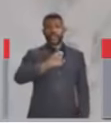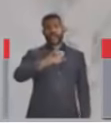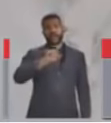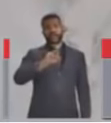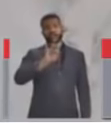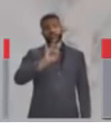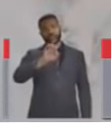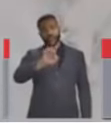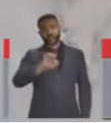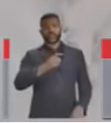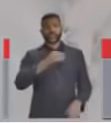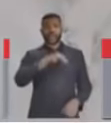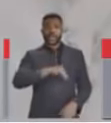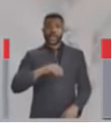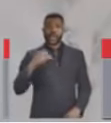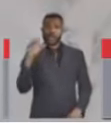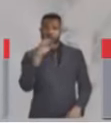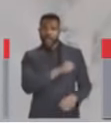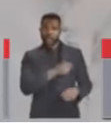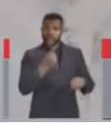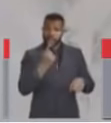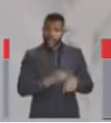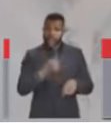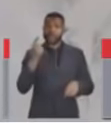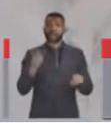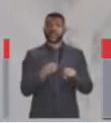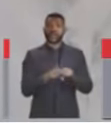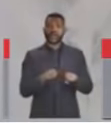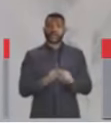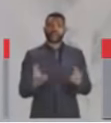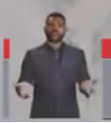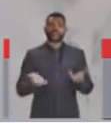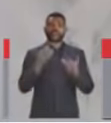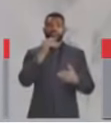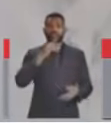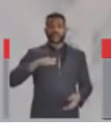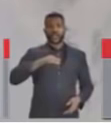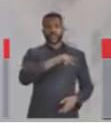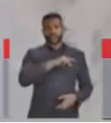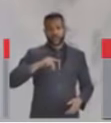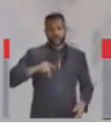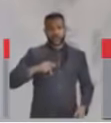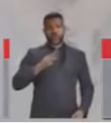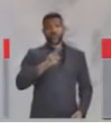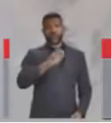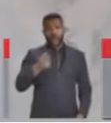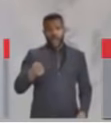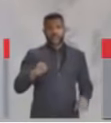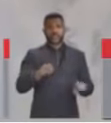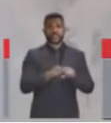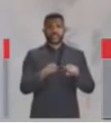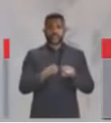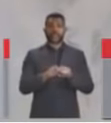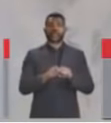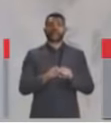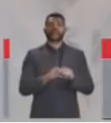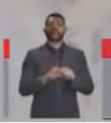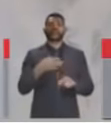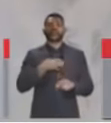salarial imediato pela valorização do funcionário público de Poá por melhores condições de trabalho